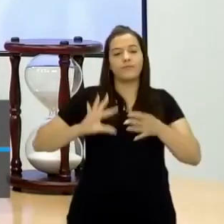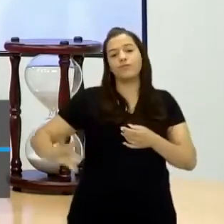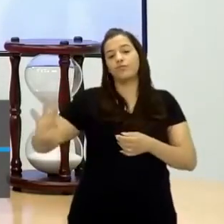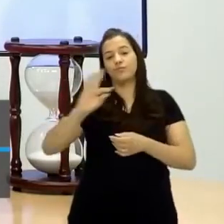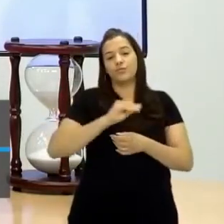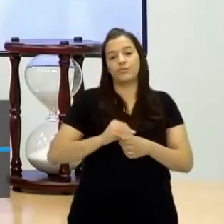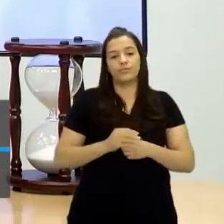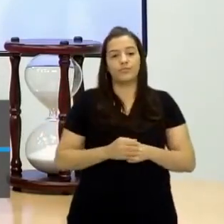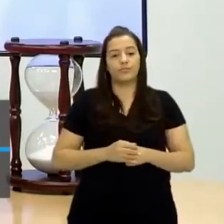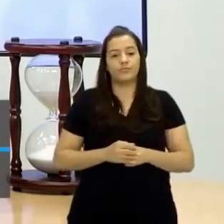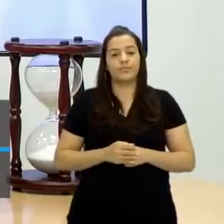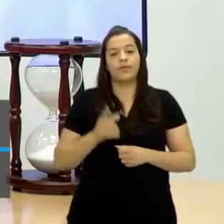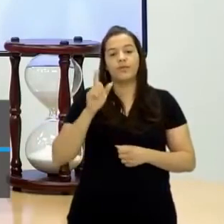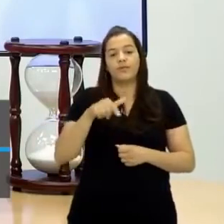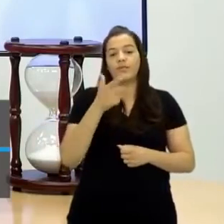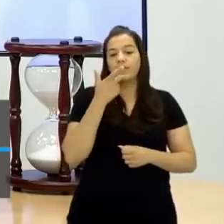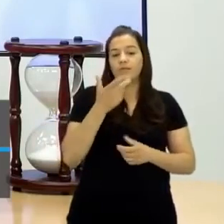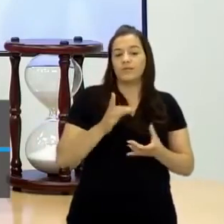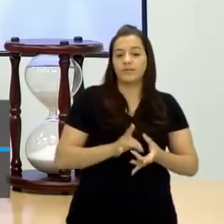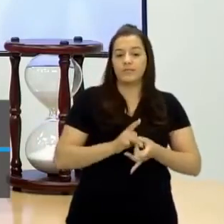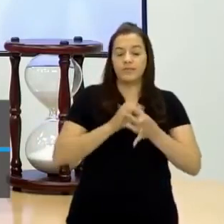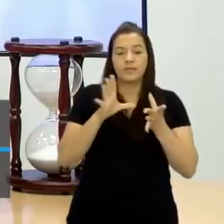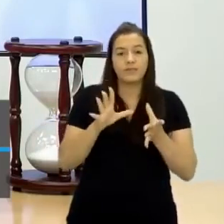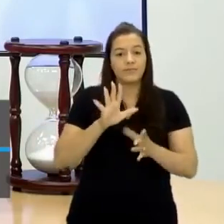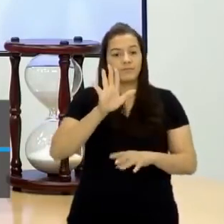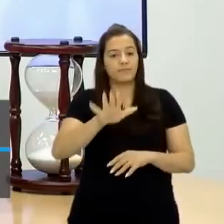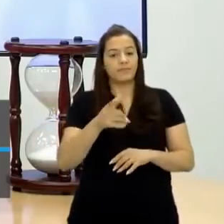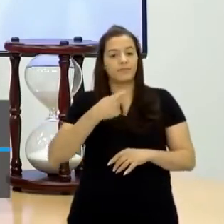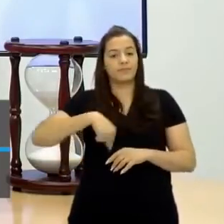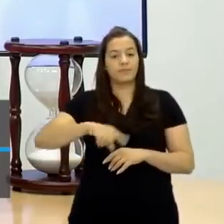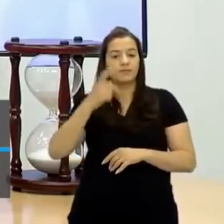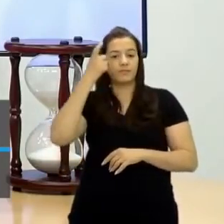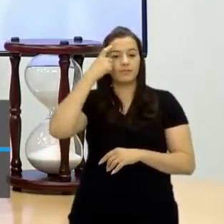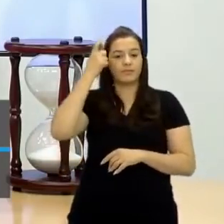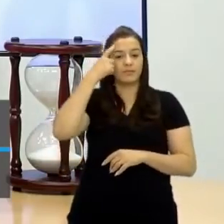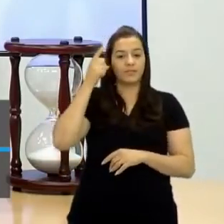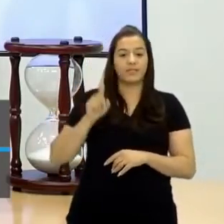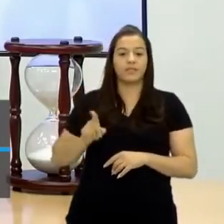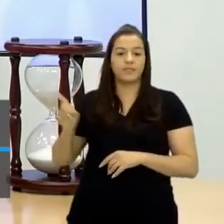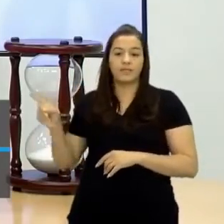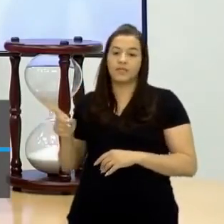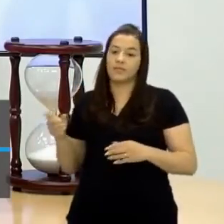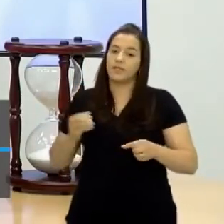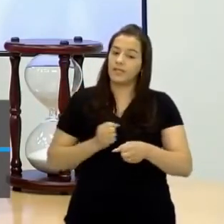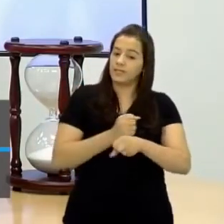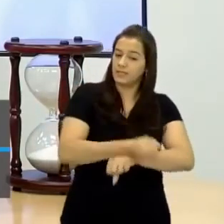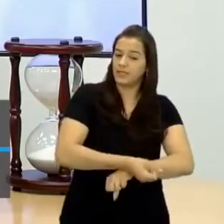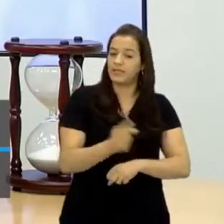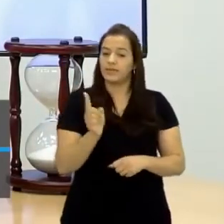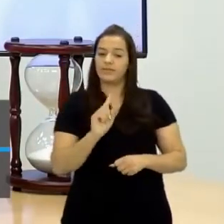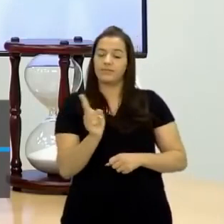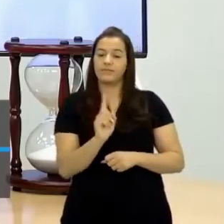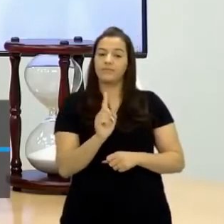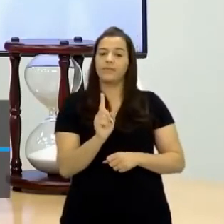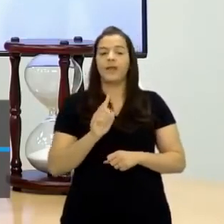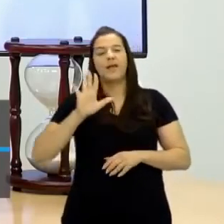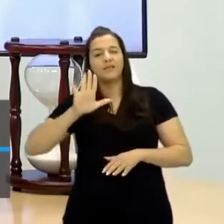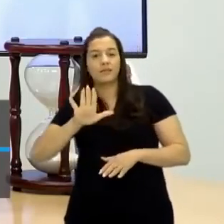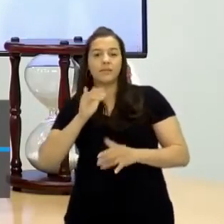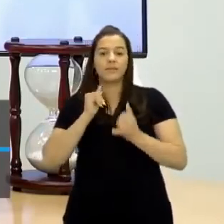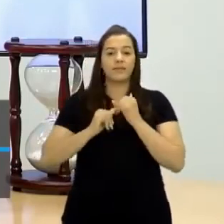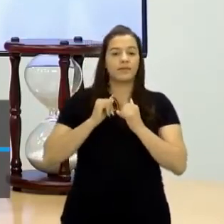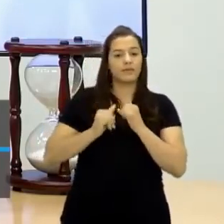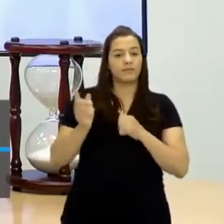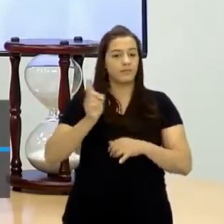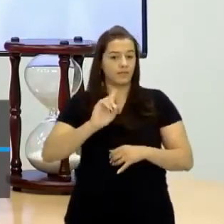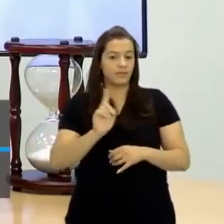né? E eu falo livre, mas a gente precisa pensar que o servo, ele não é um escravo. Até parece escravidão, mas